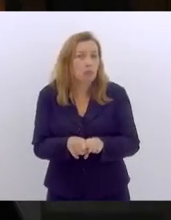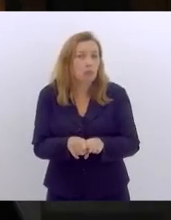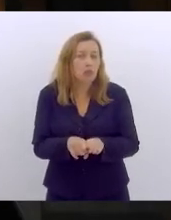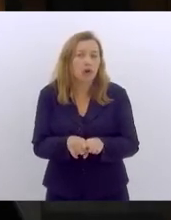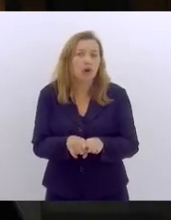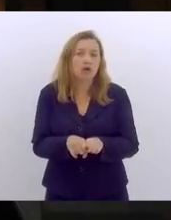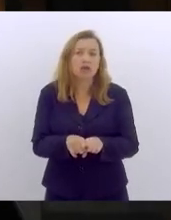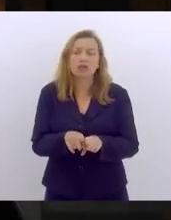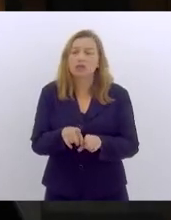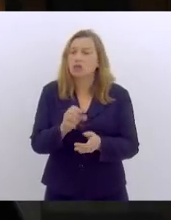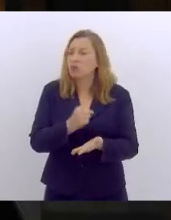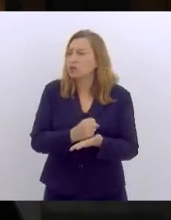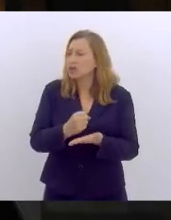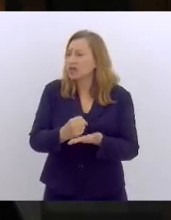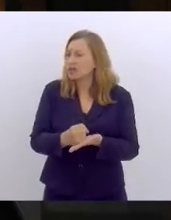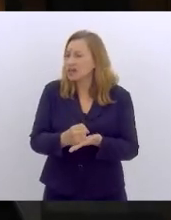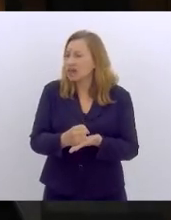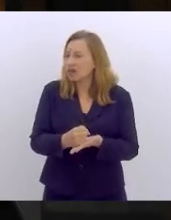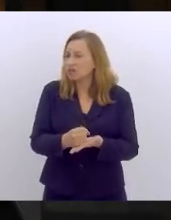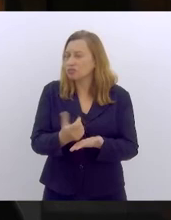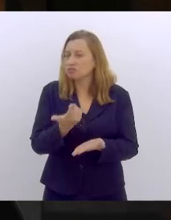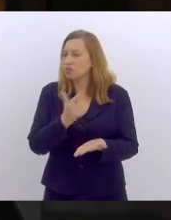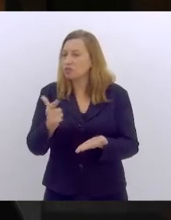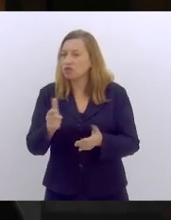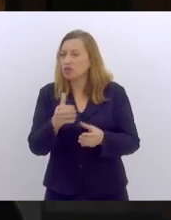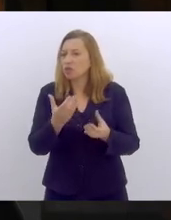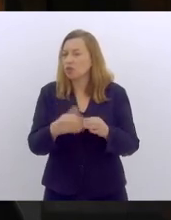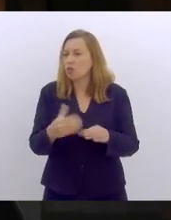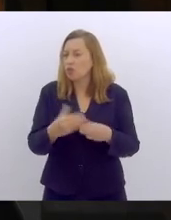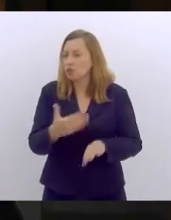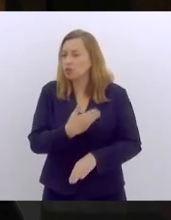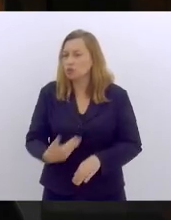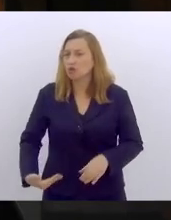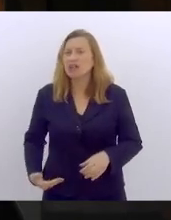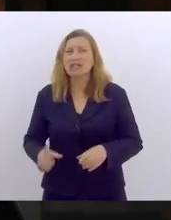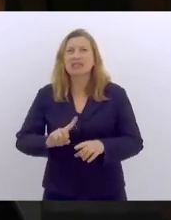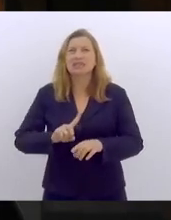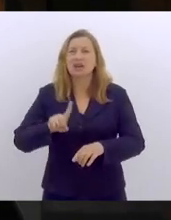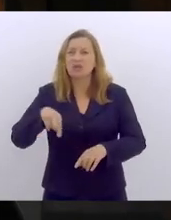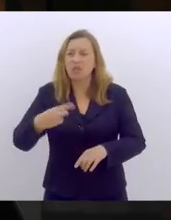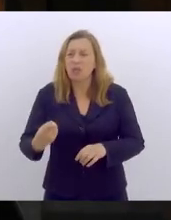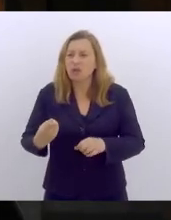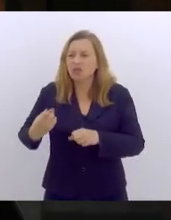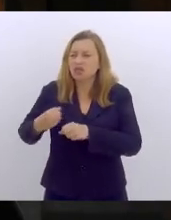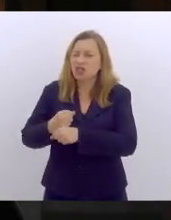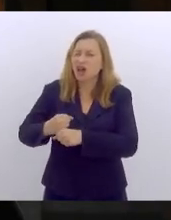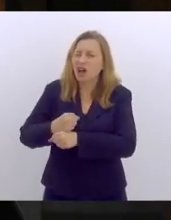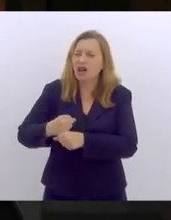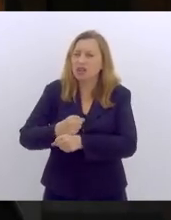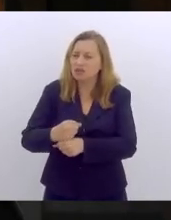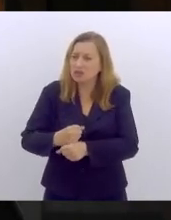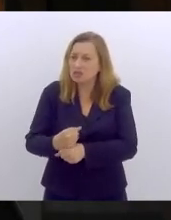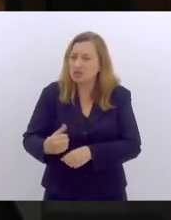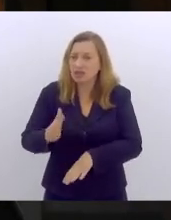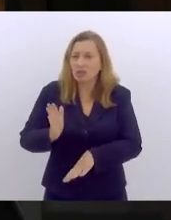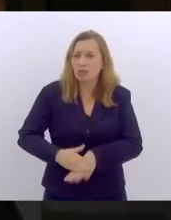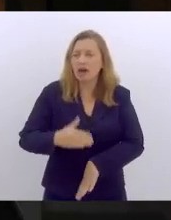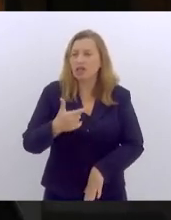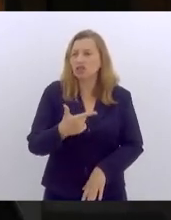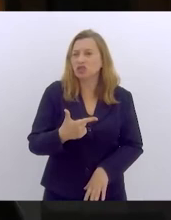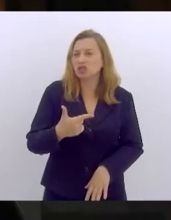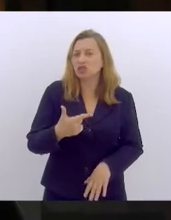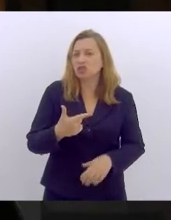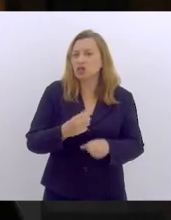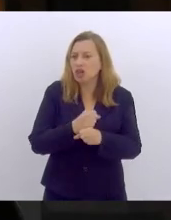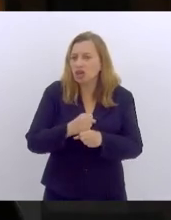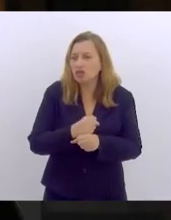público, visto que depois de longo e tenebroso inverno, de mais de